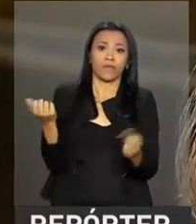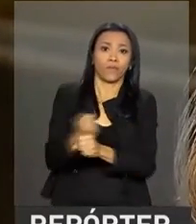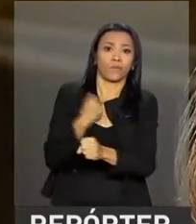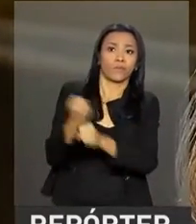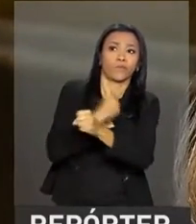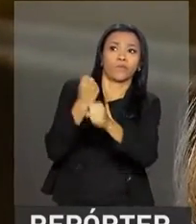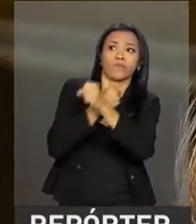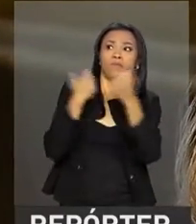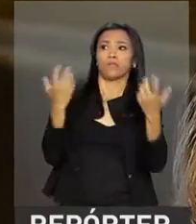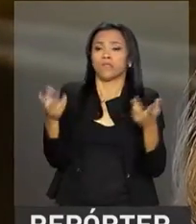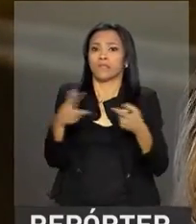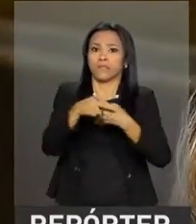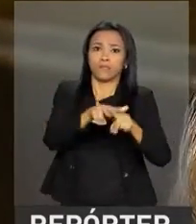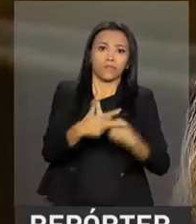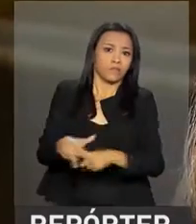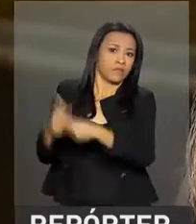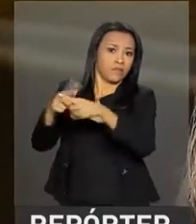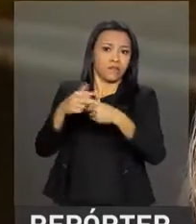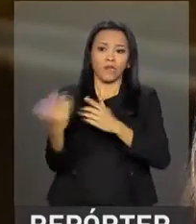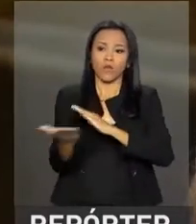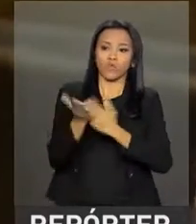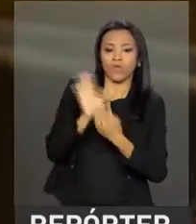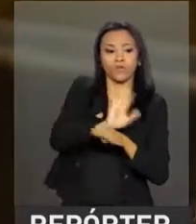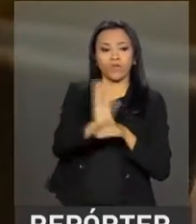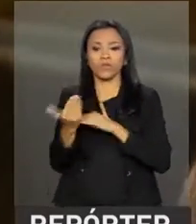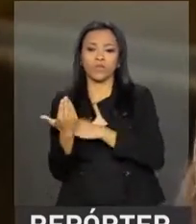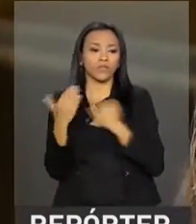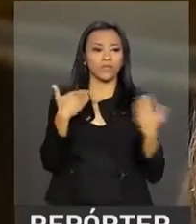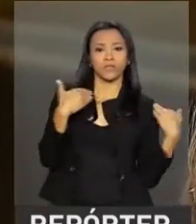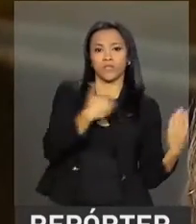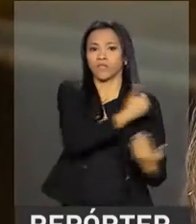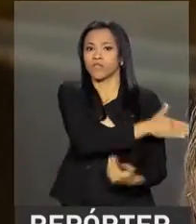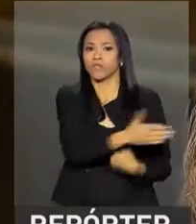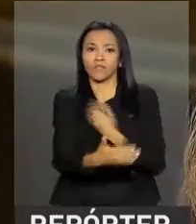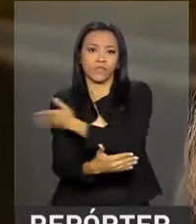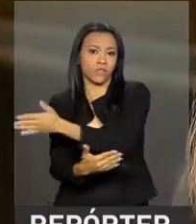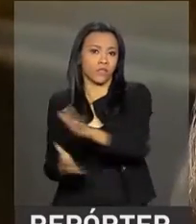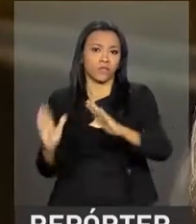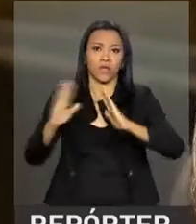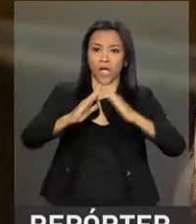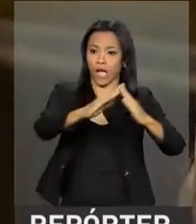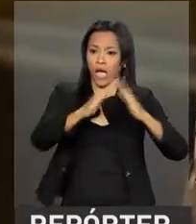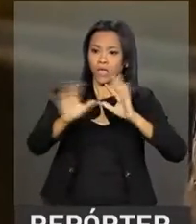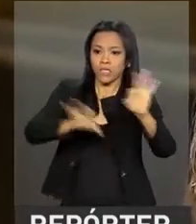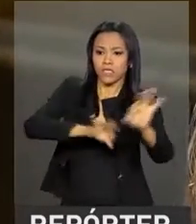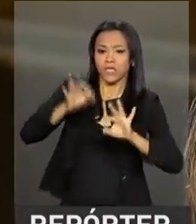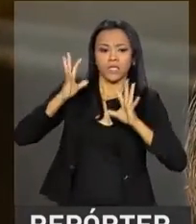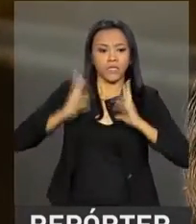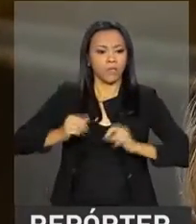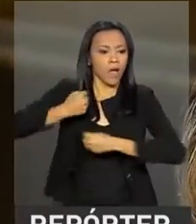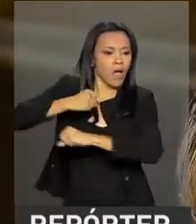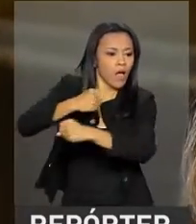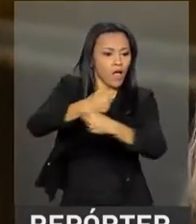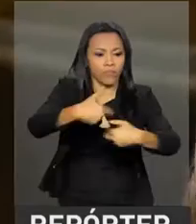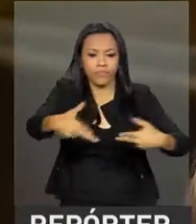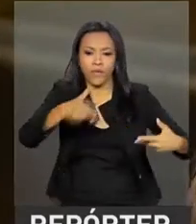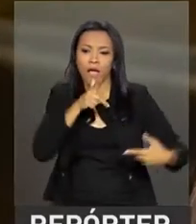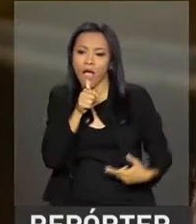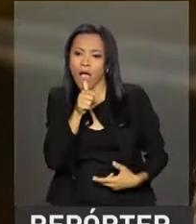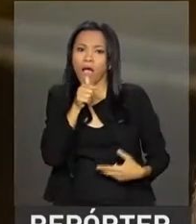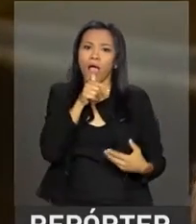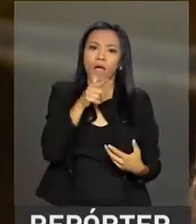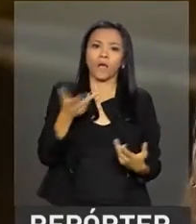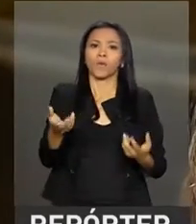tentando consertar, um ajudando o outro, ajudando o vizinho a botar um telhado temporário, o vizinho ajuda a limpar, um vizinho da água, outro